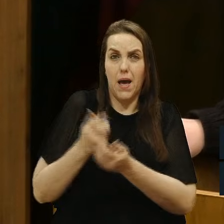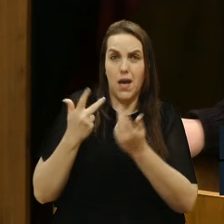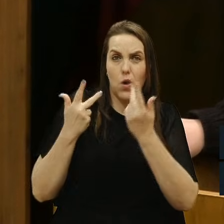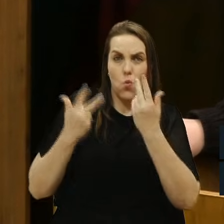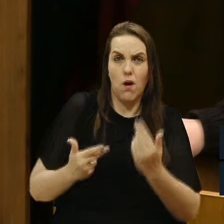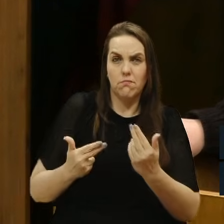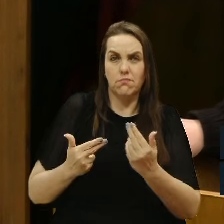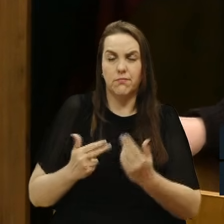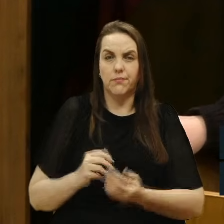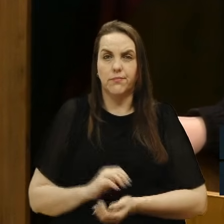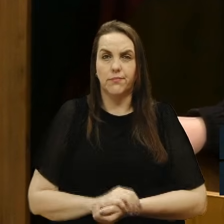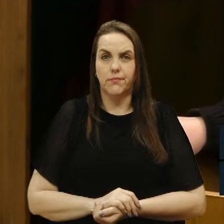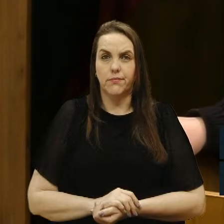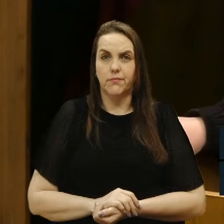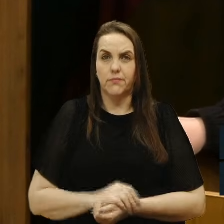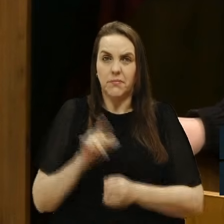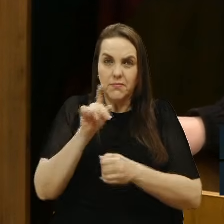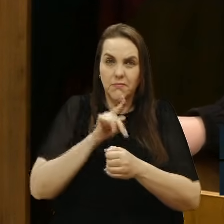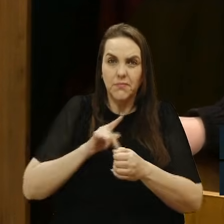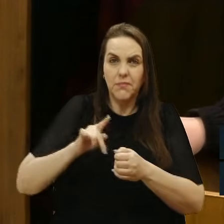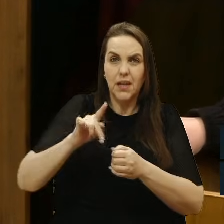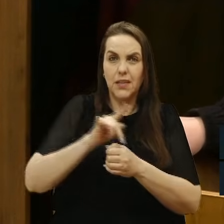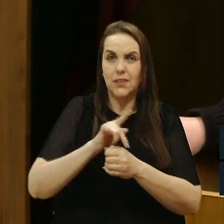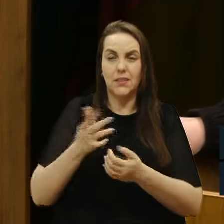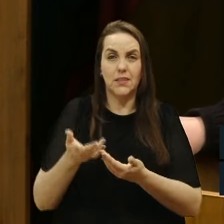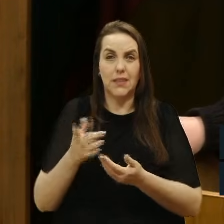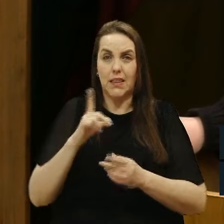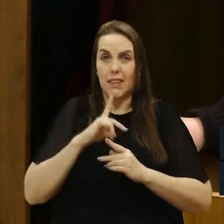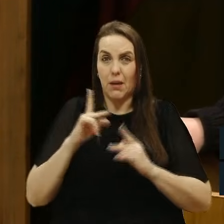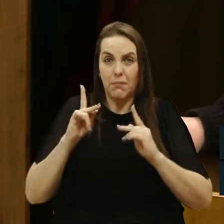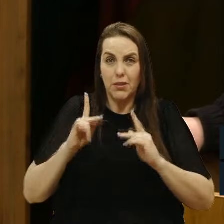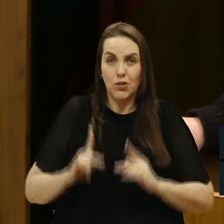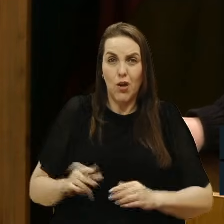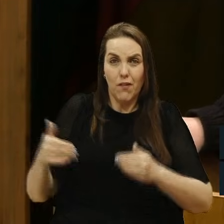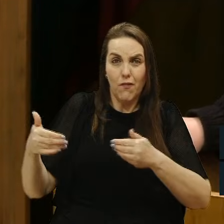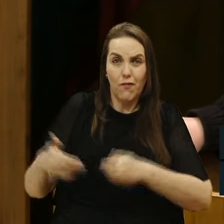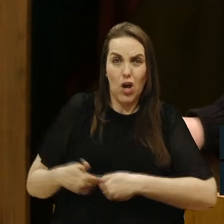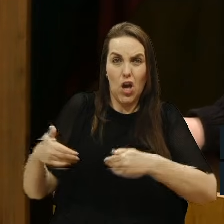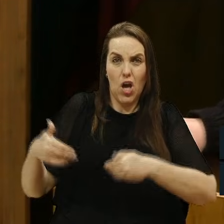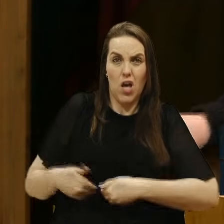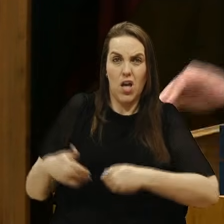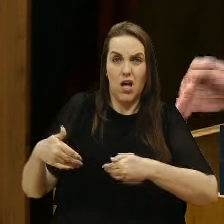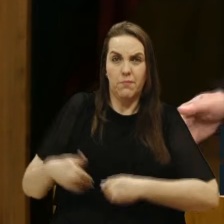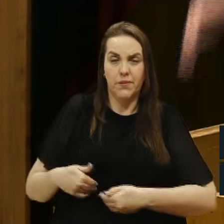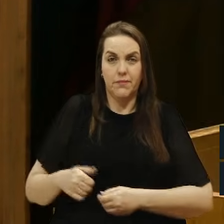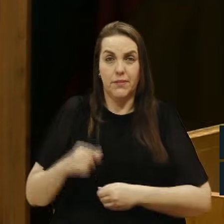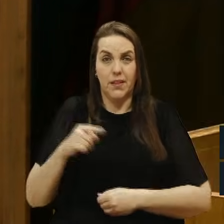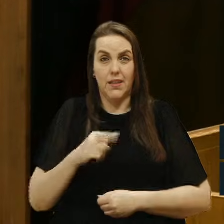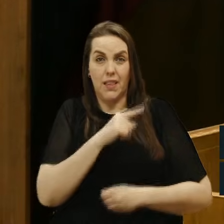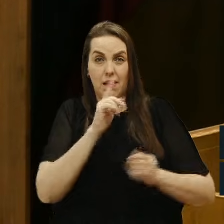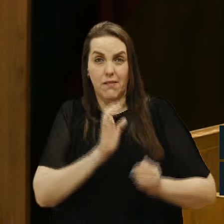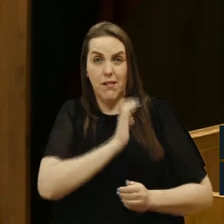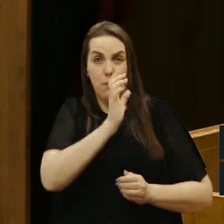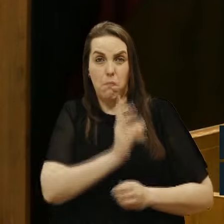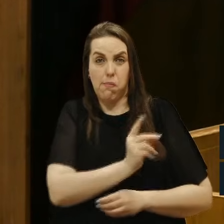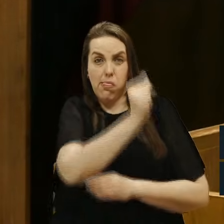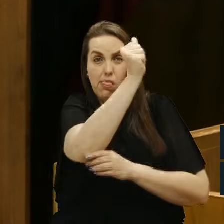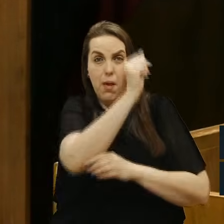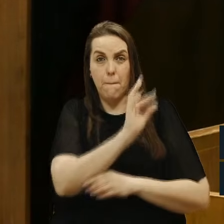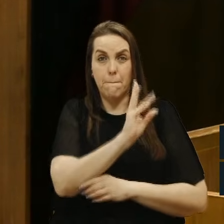coisa. Num país onde tem gente que passa fome E tem gente que ganha milhões